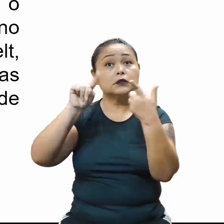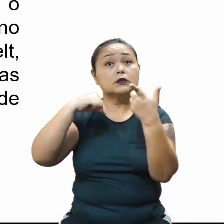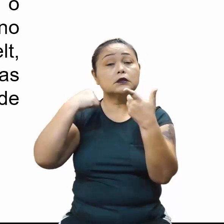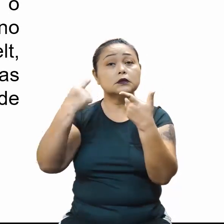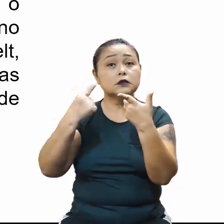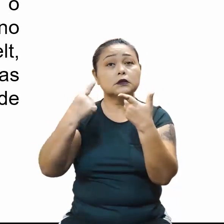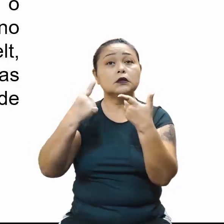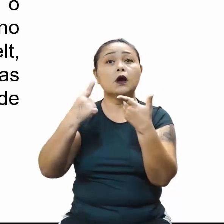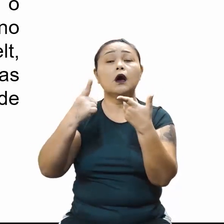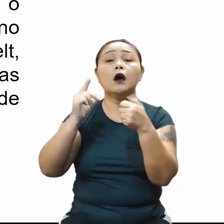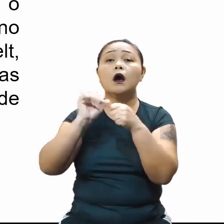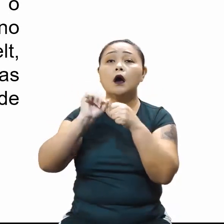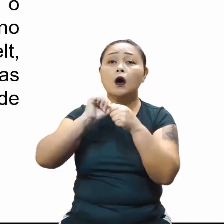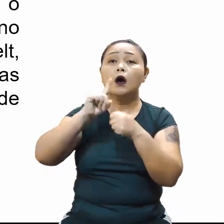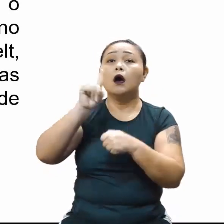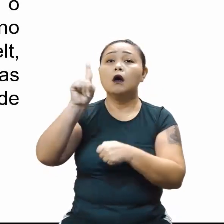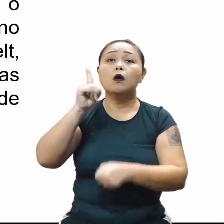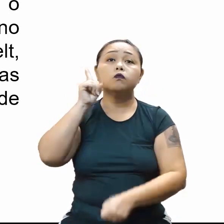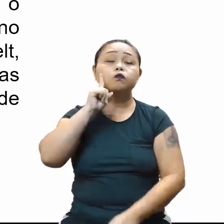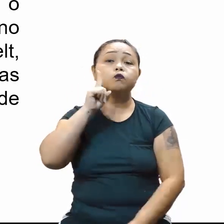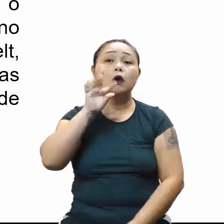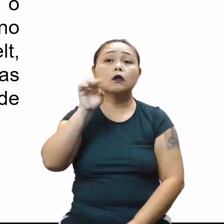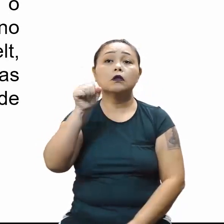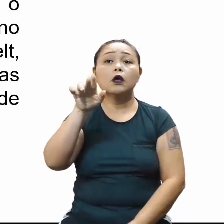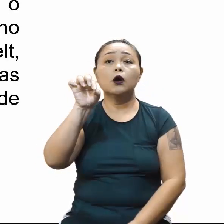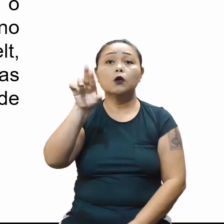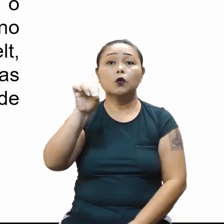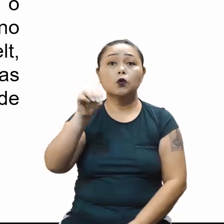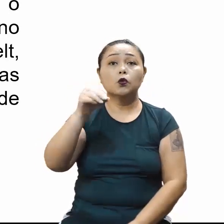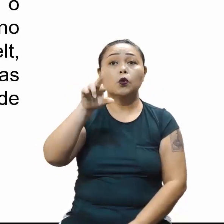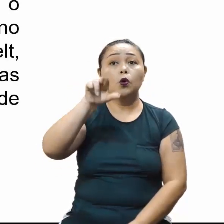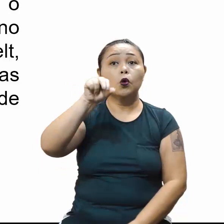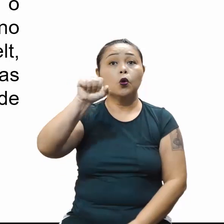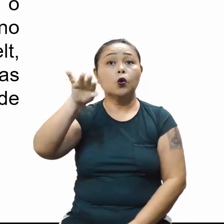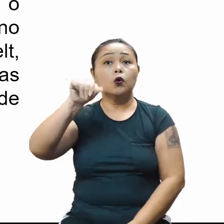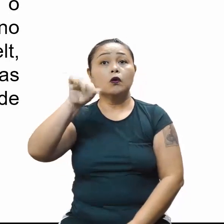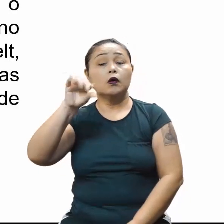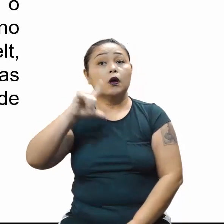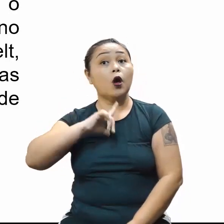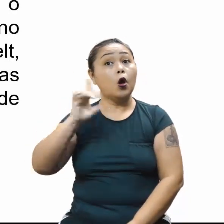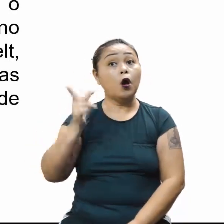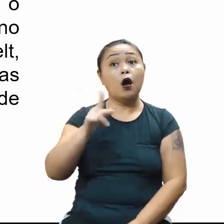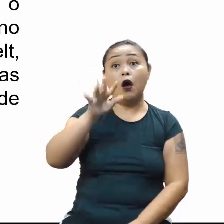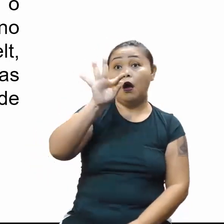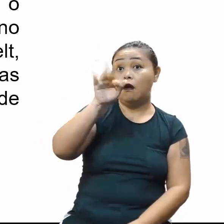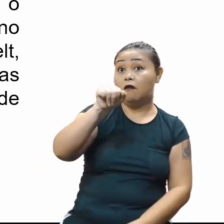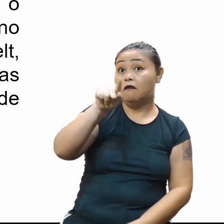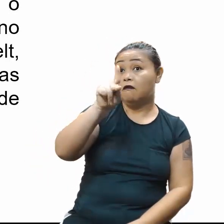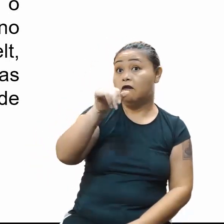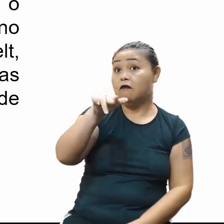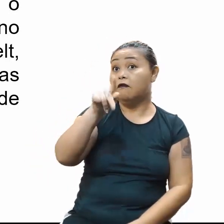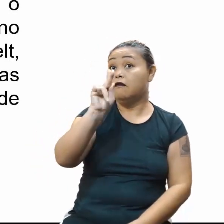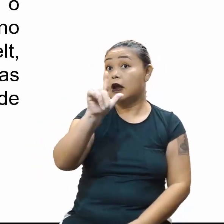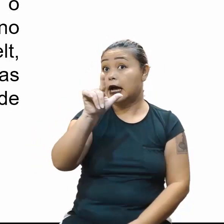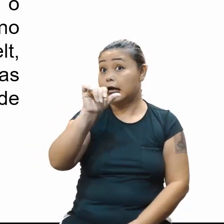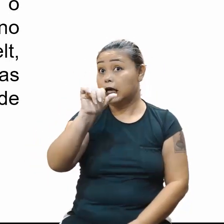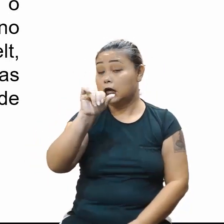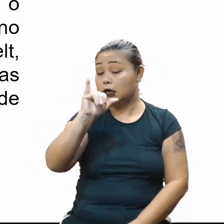presidente americano Theodore Roosevelt. Não confunda Theodore Roosevelt com Franklin Delano Roosevelt,